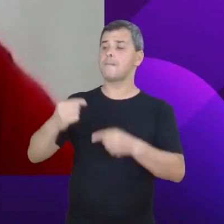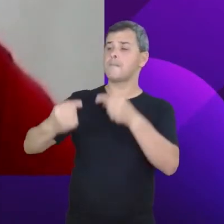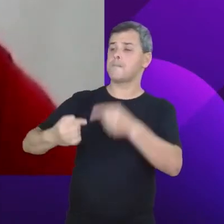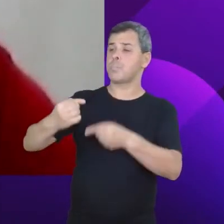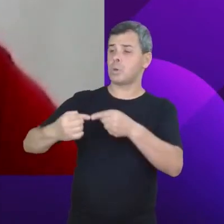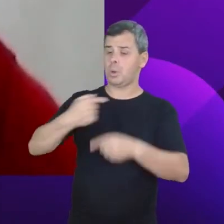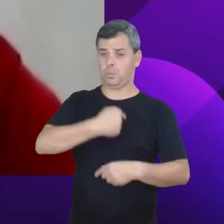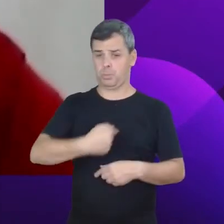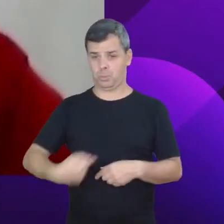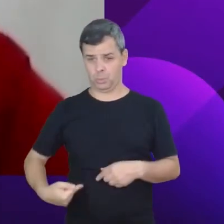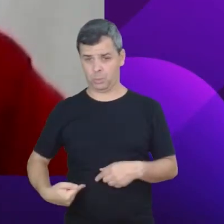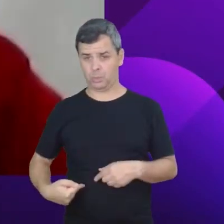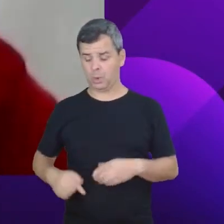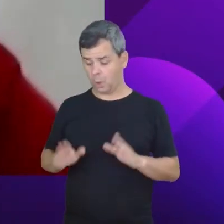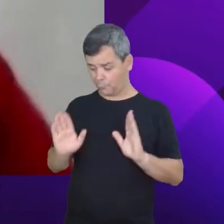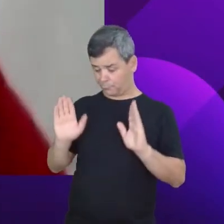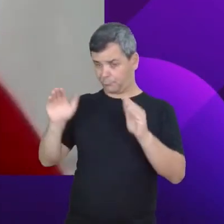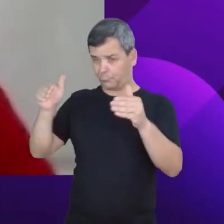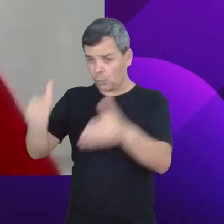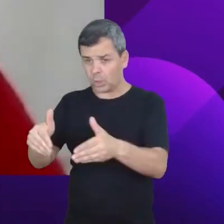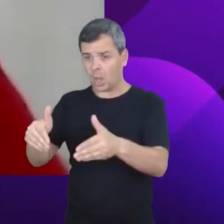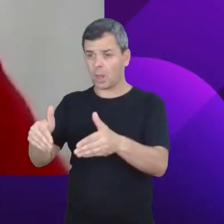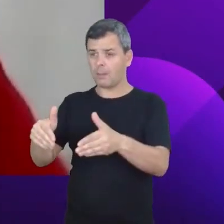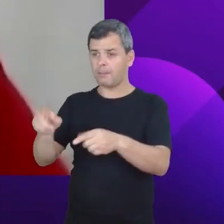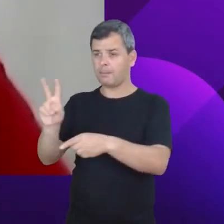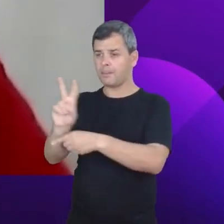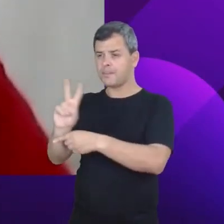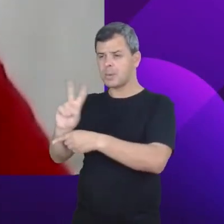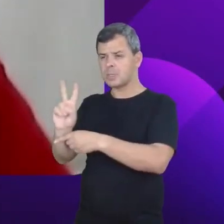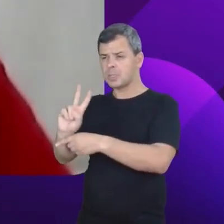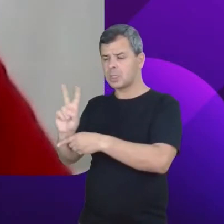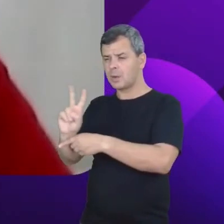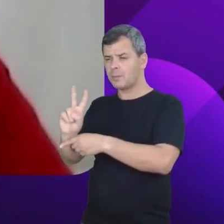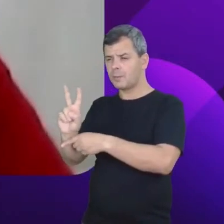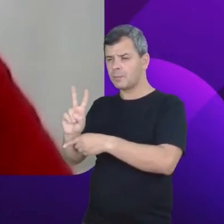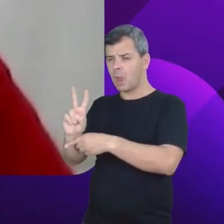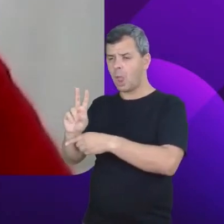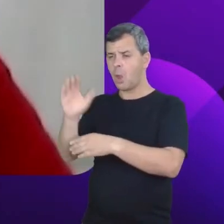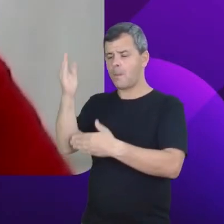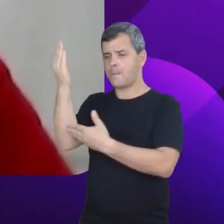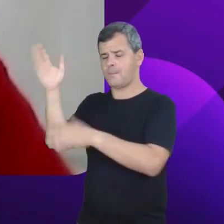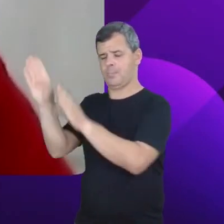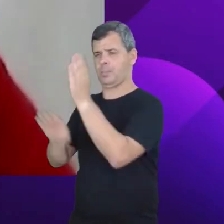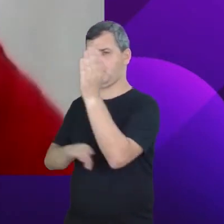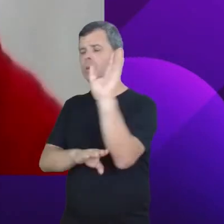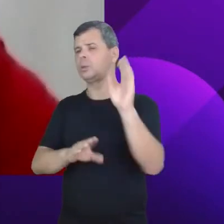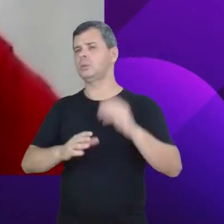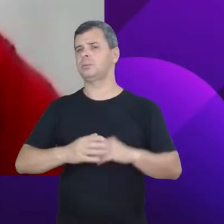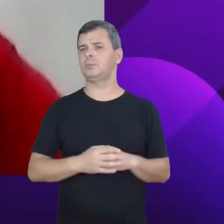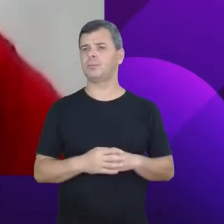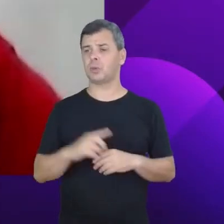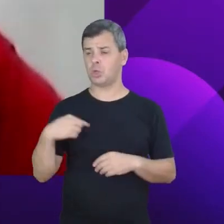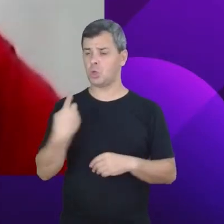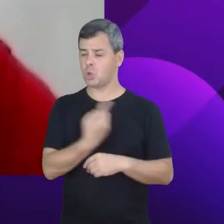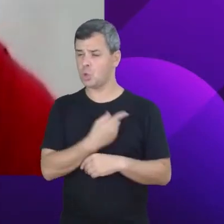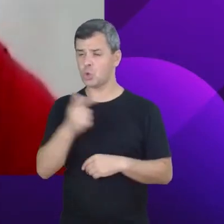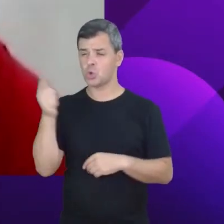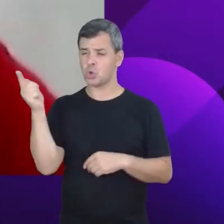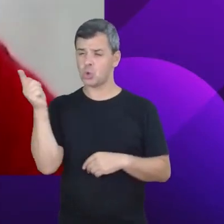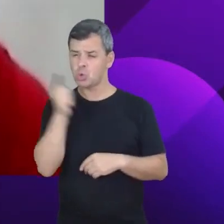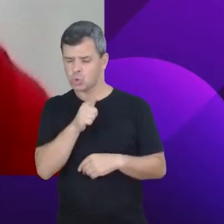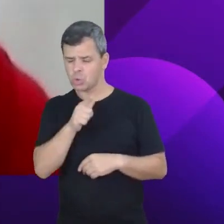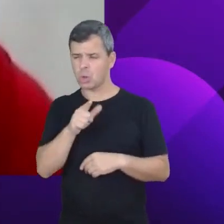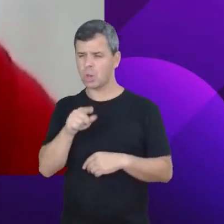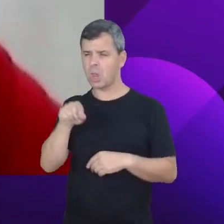políticas públicas voltadas para que a gente possa preservar o meio ambiente, para que a gente possa ter